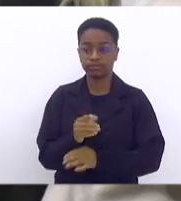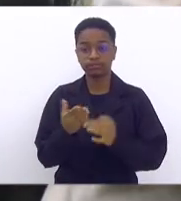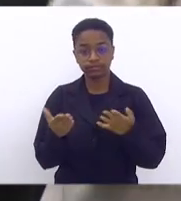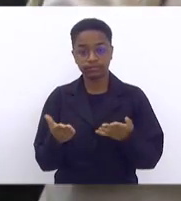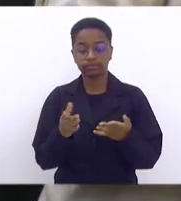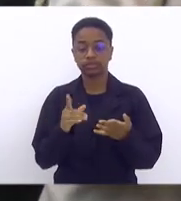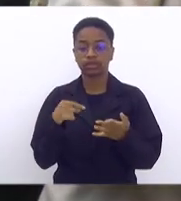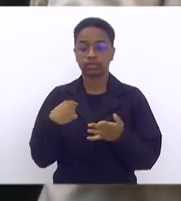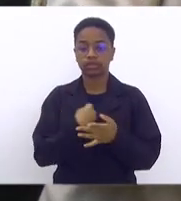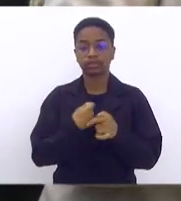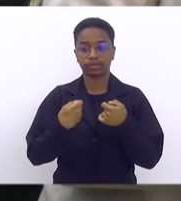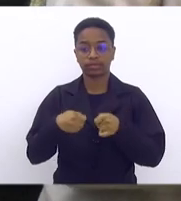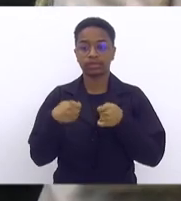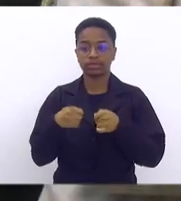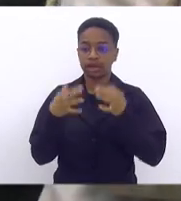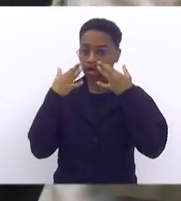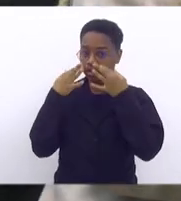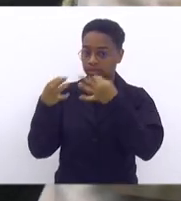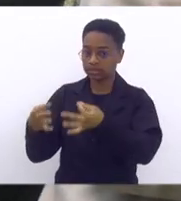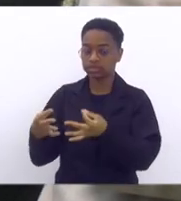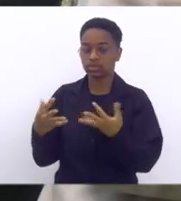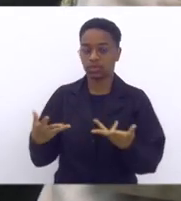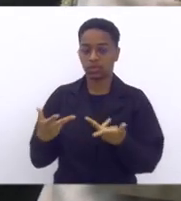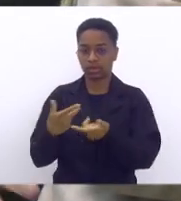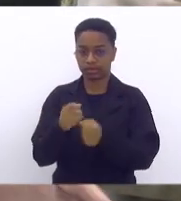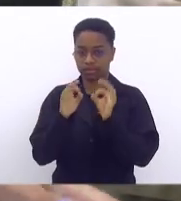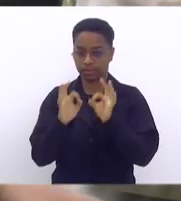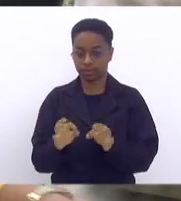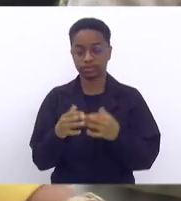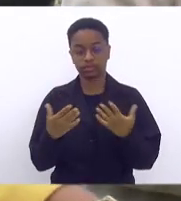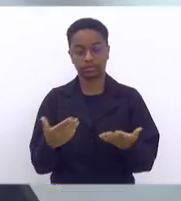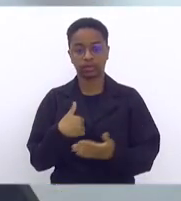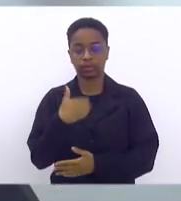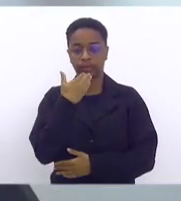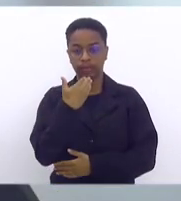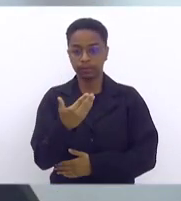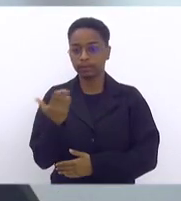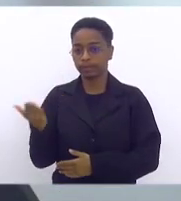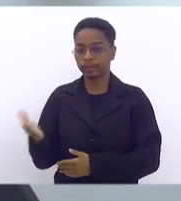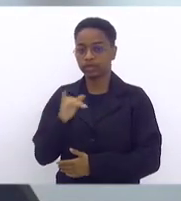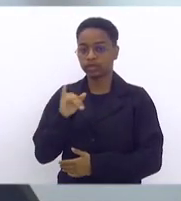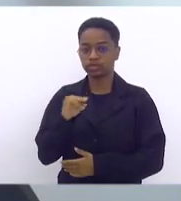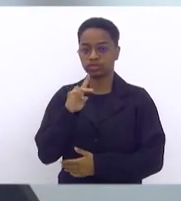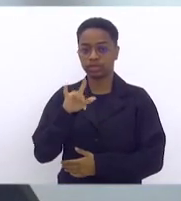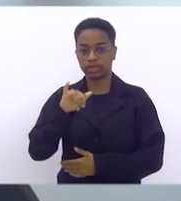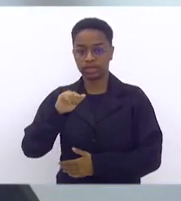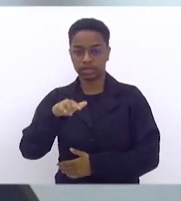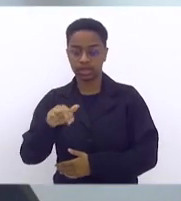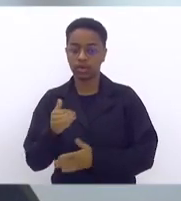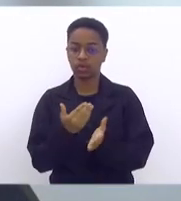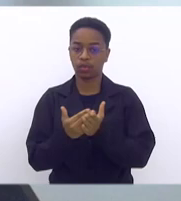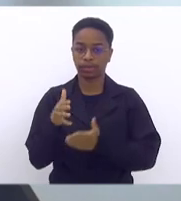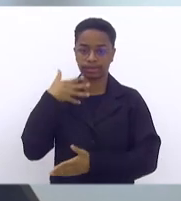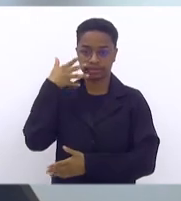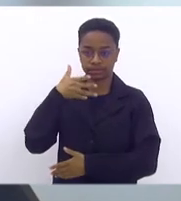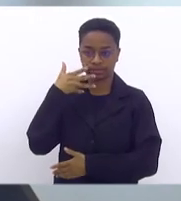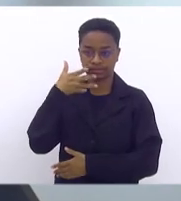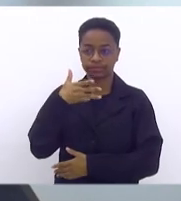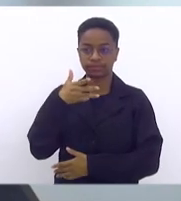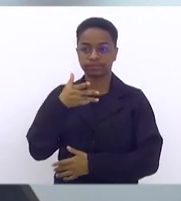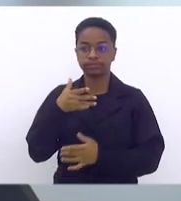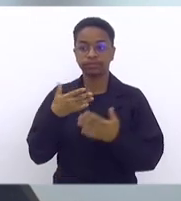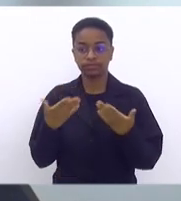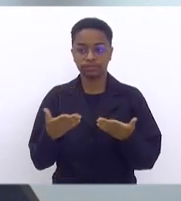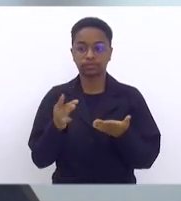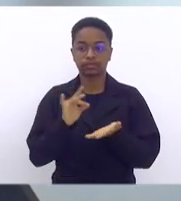gente pudesse ouvir de maneira qualificada. Então, peço à senhora Juliana que faça a sua explanação para que a